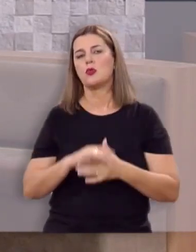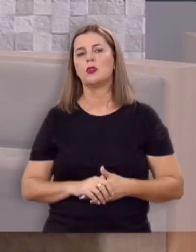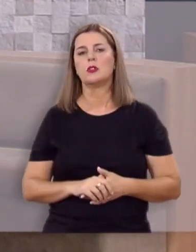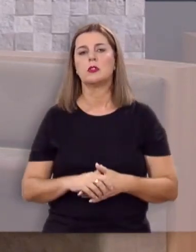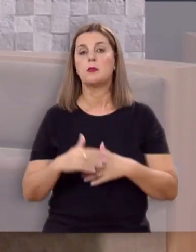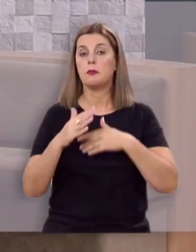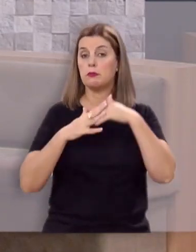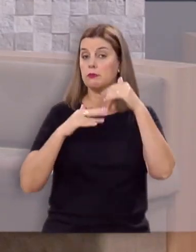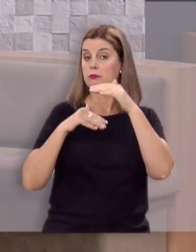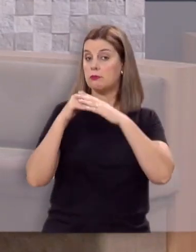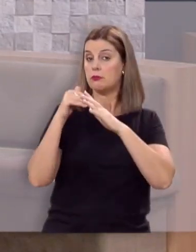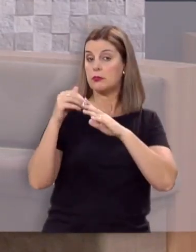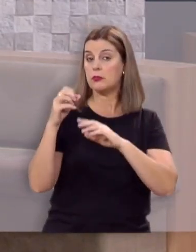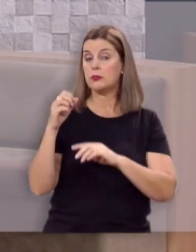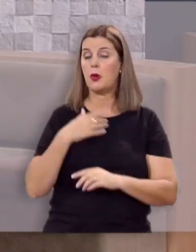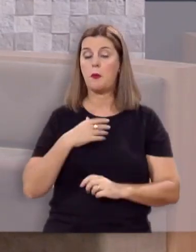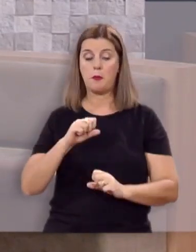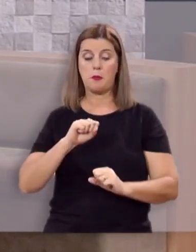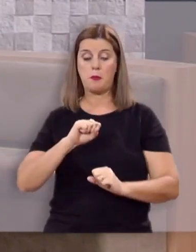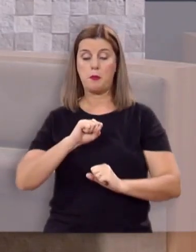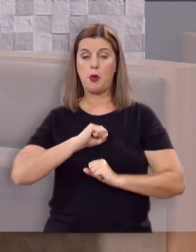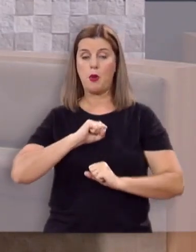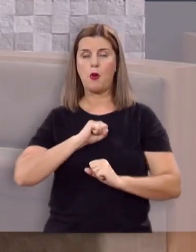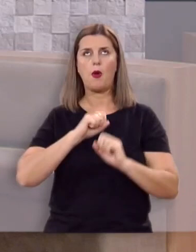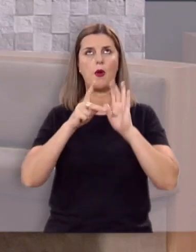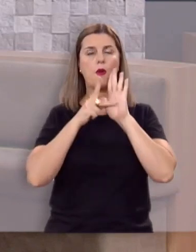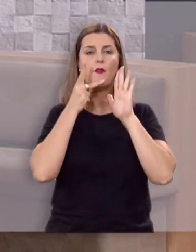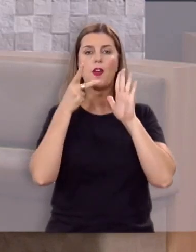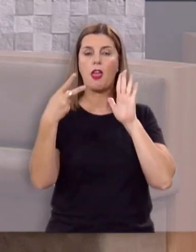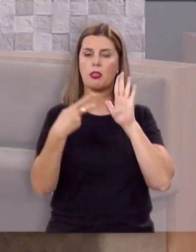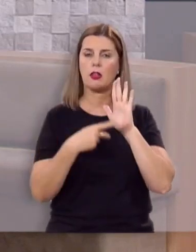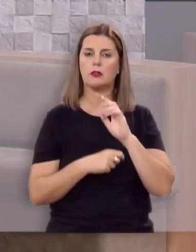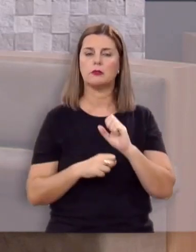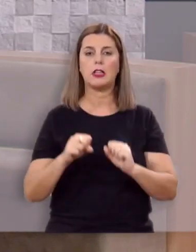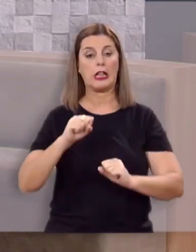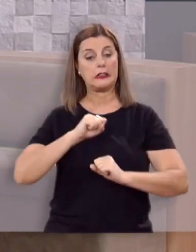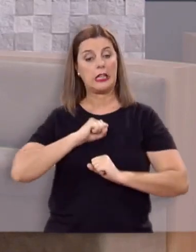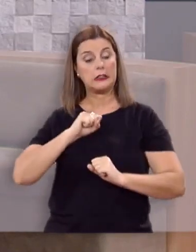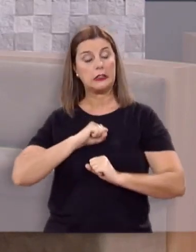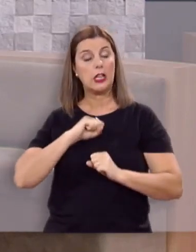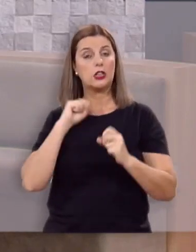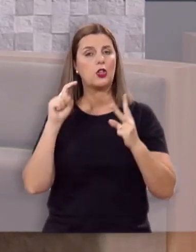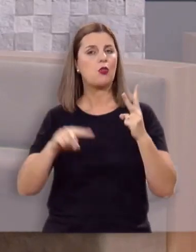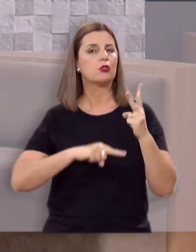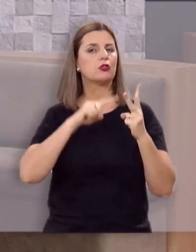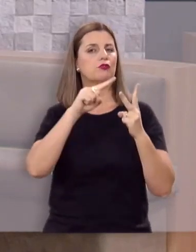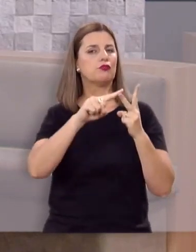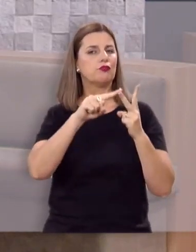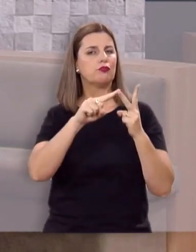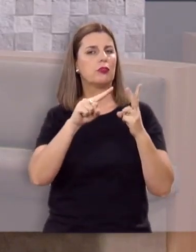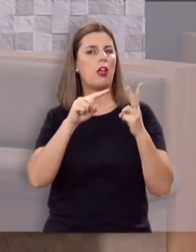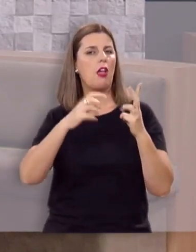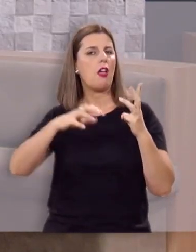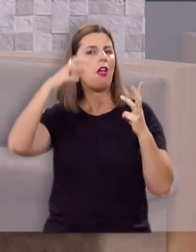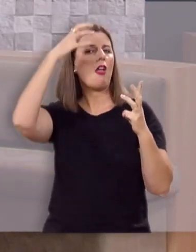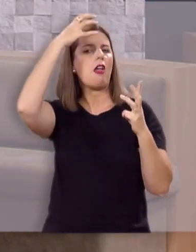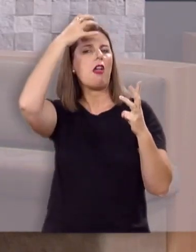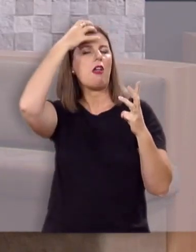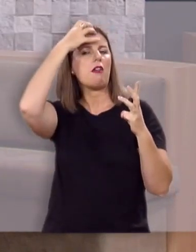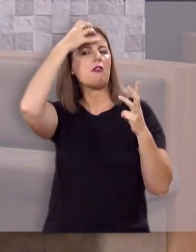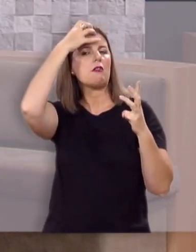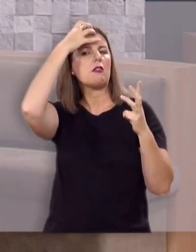Jesus. Ele é o supremo profeta, ele é o sumo sacerdote, ele é